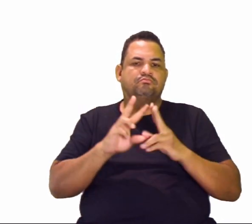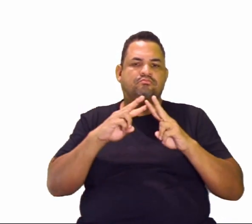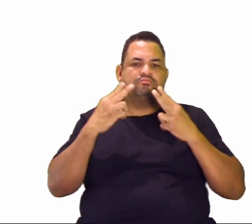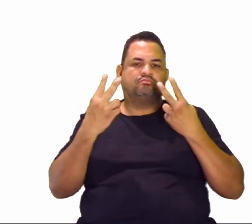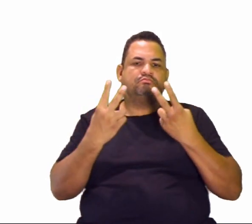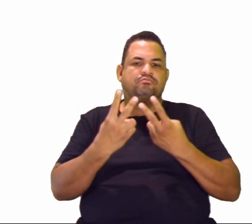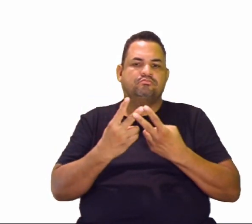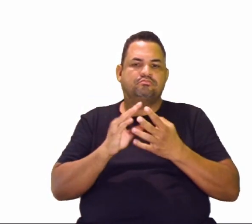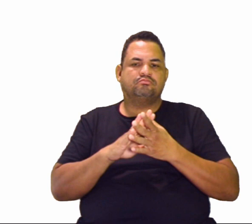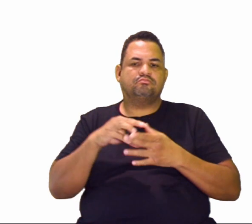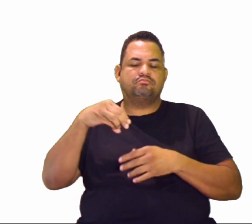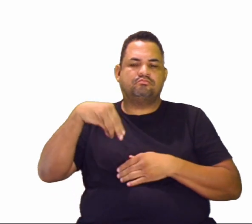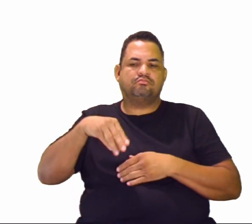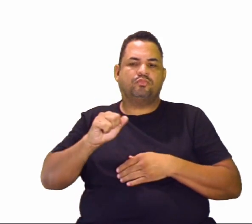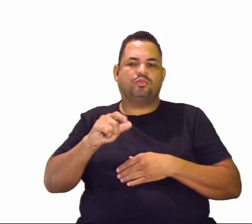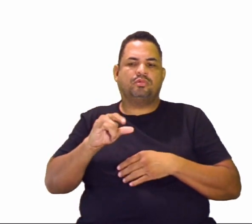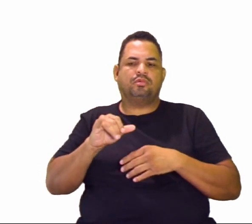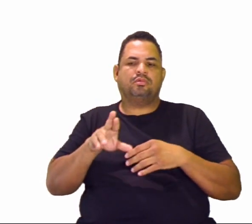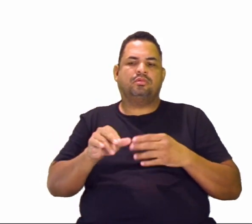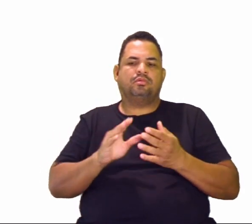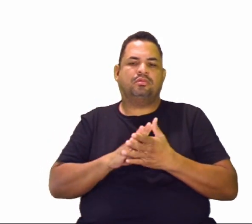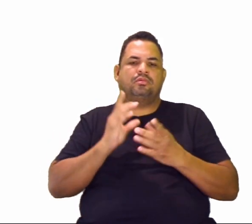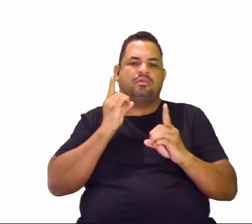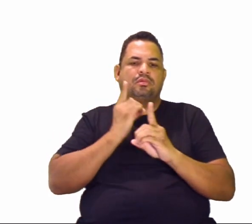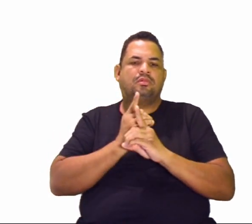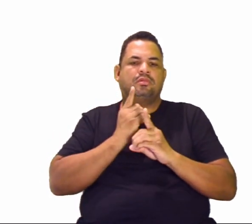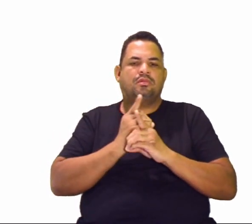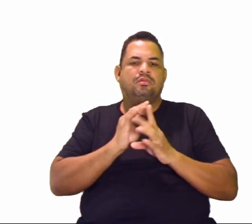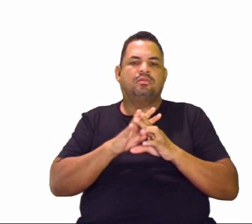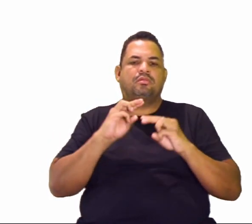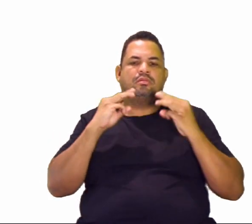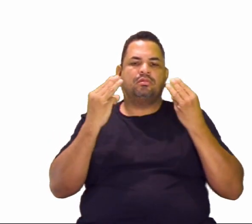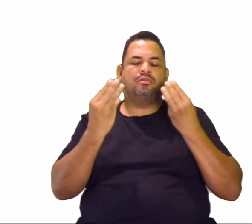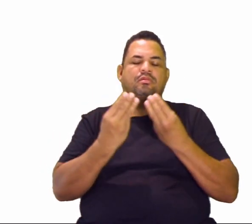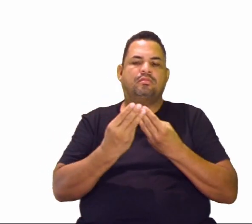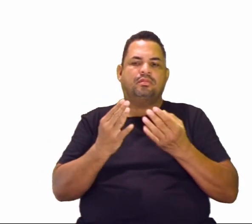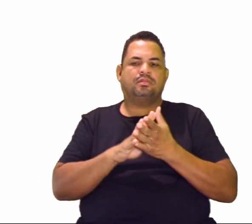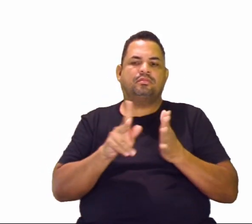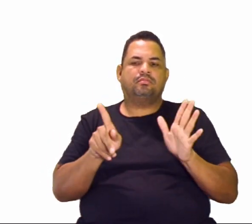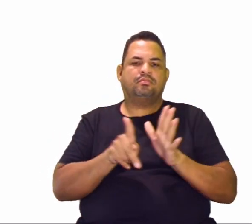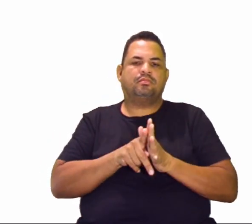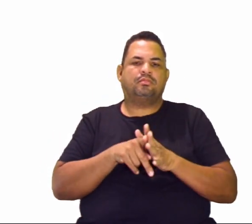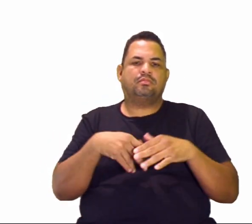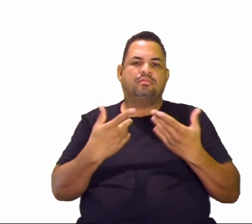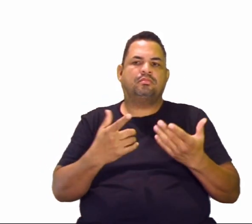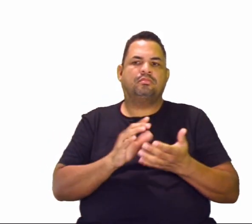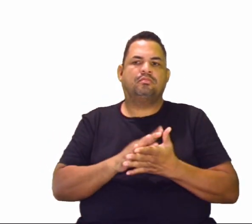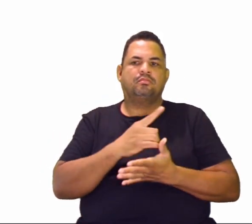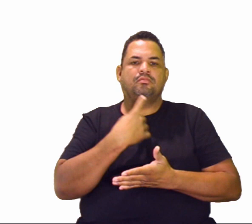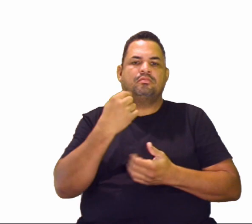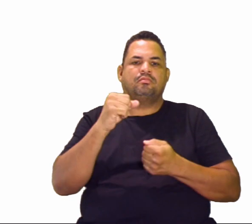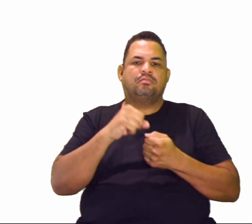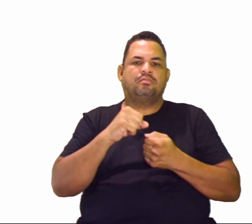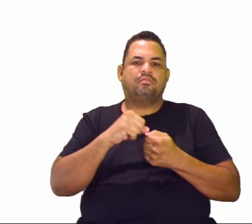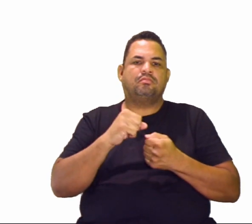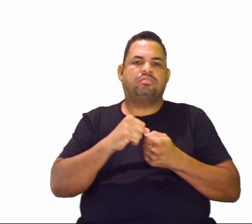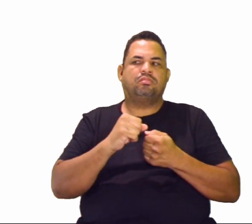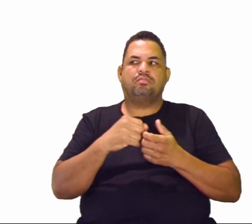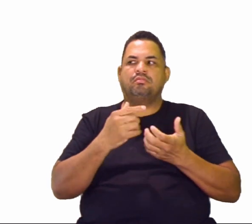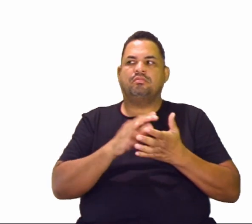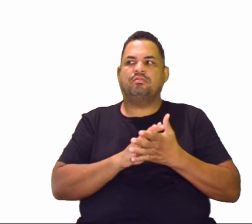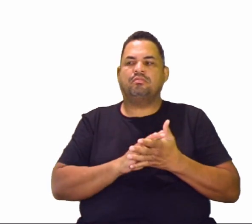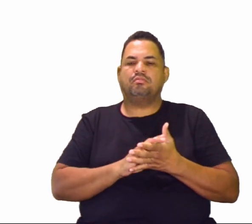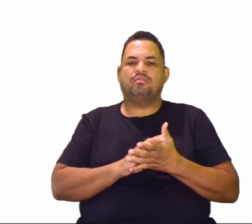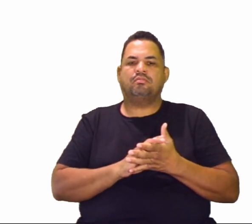volume molar, e aí você chegar na massa correspondente, conforme nós fizemos aqui, para